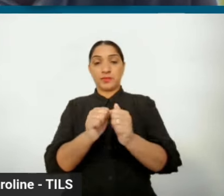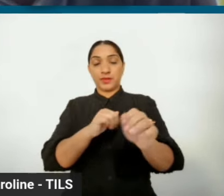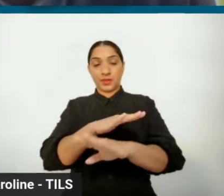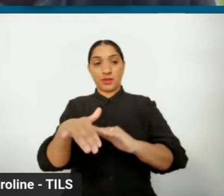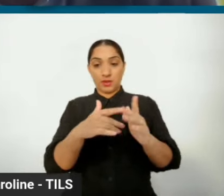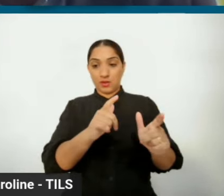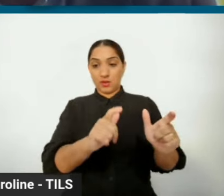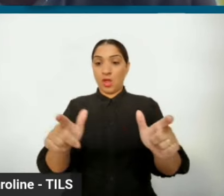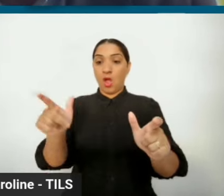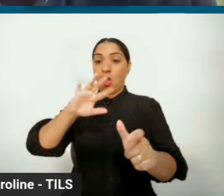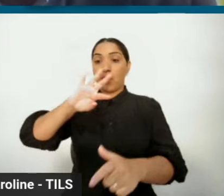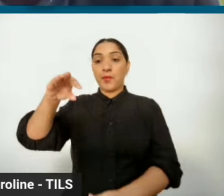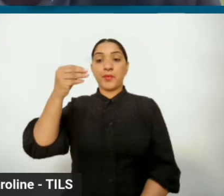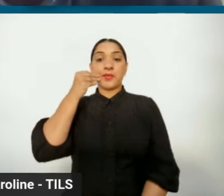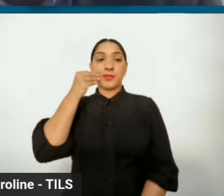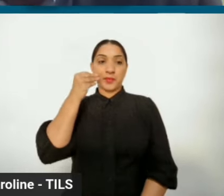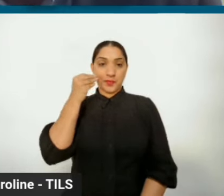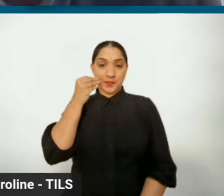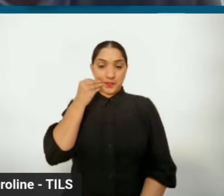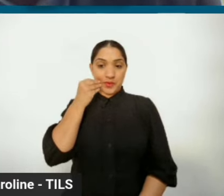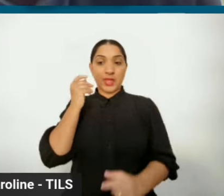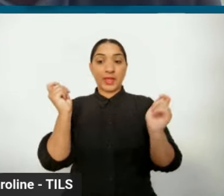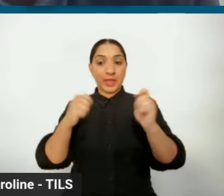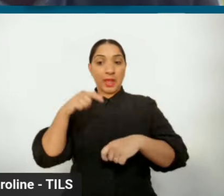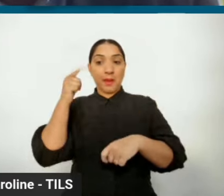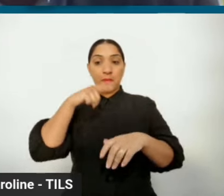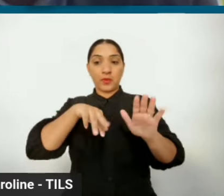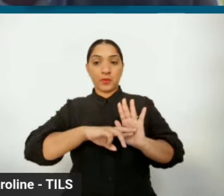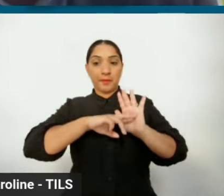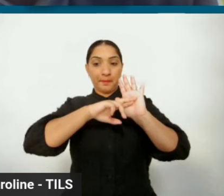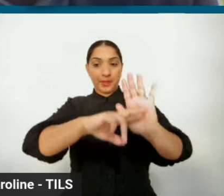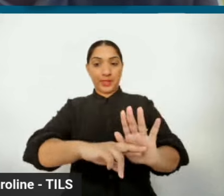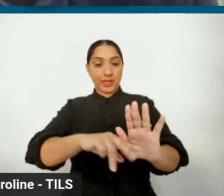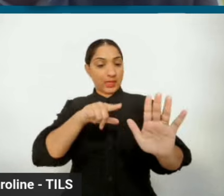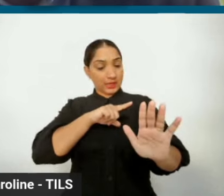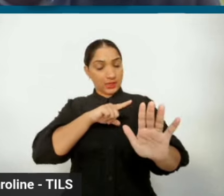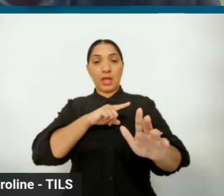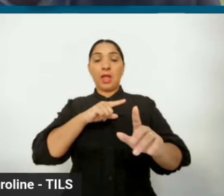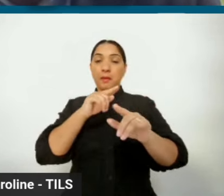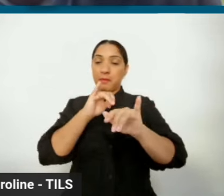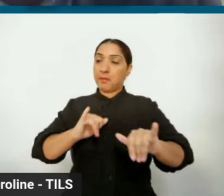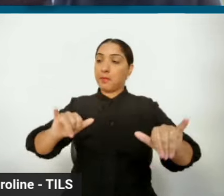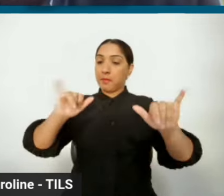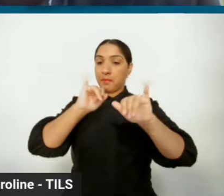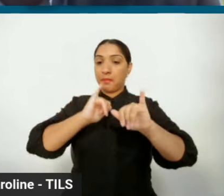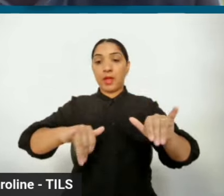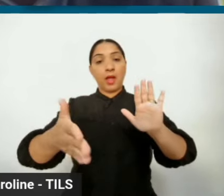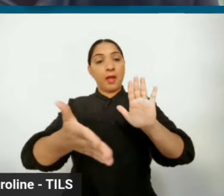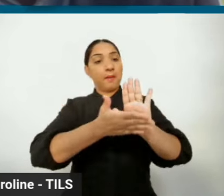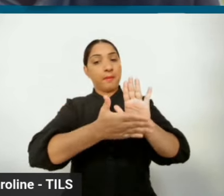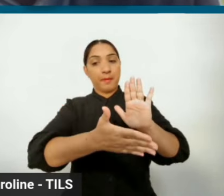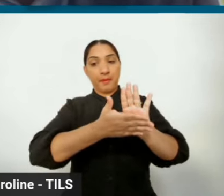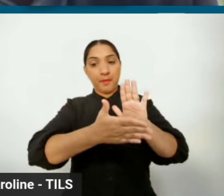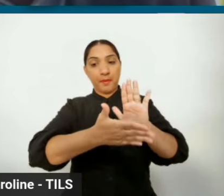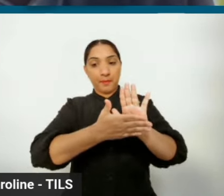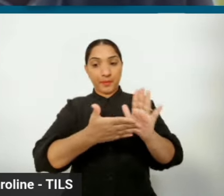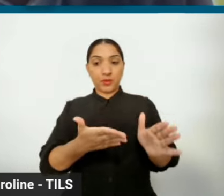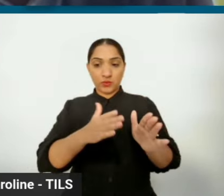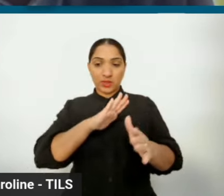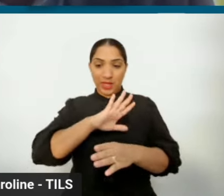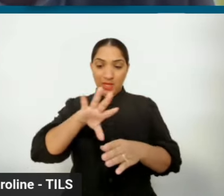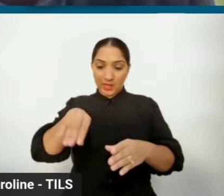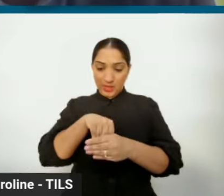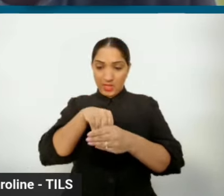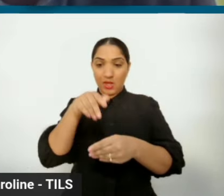as oportunidades para que possam apresentar as suas campanhas, as suas propostas, enfim, dentro do possível,